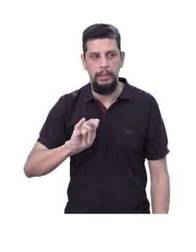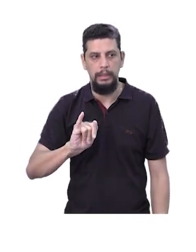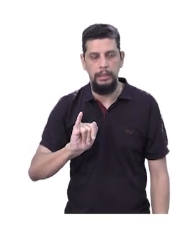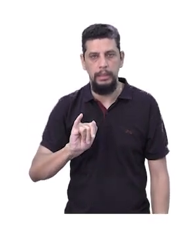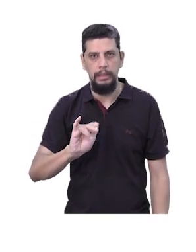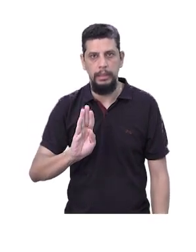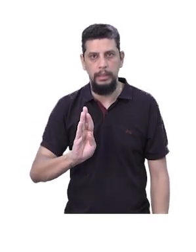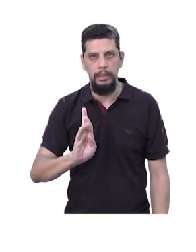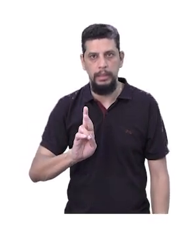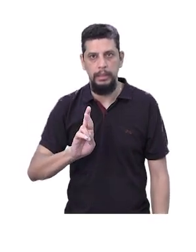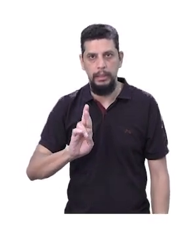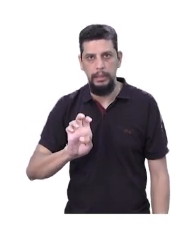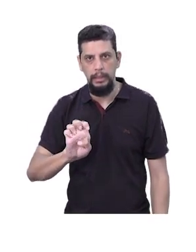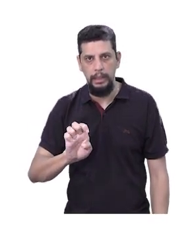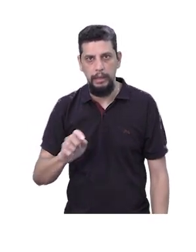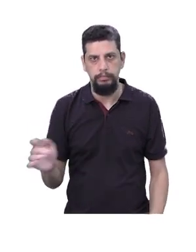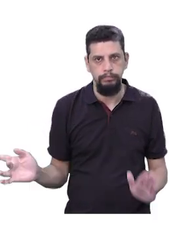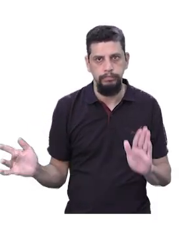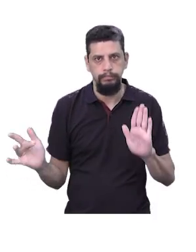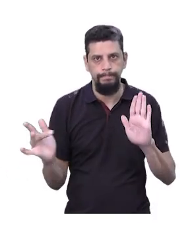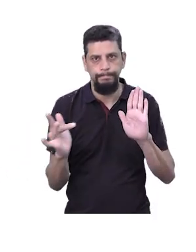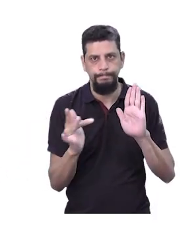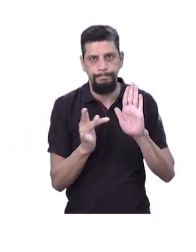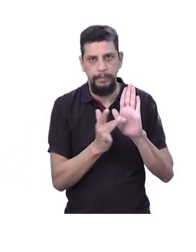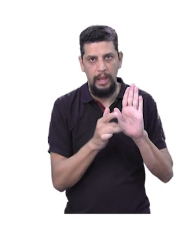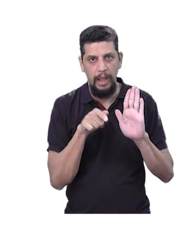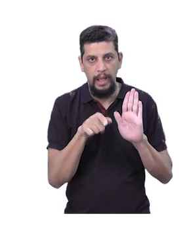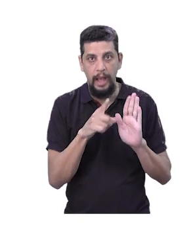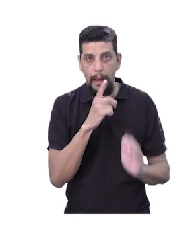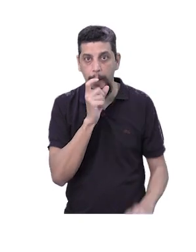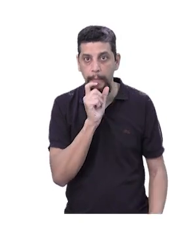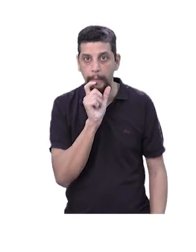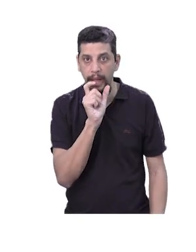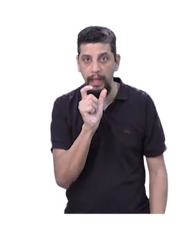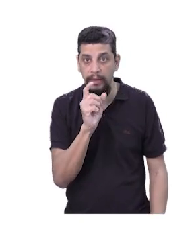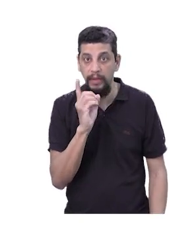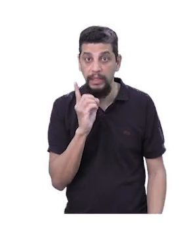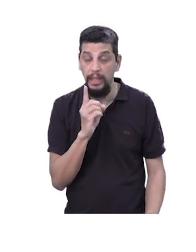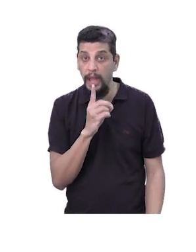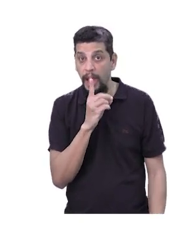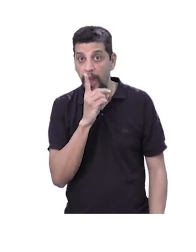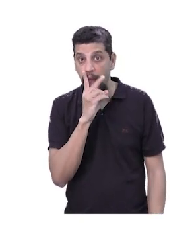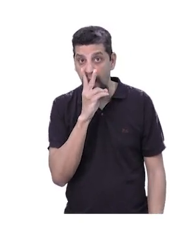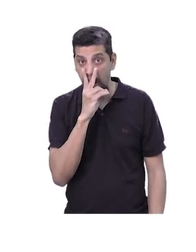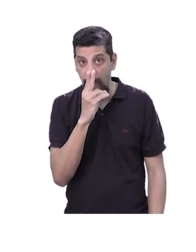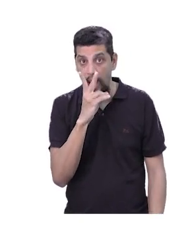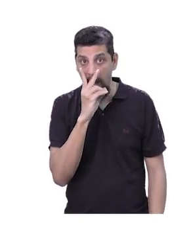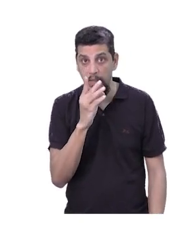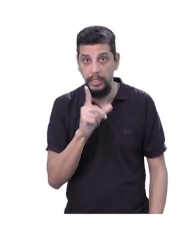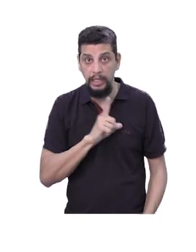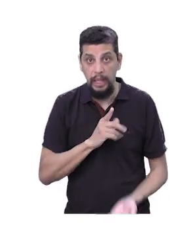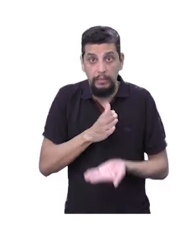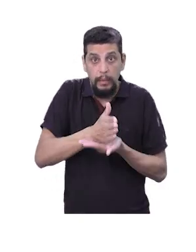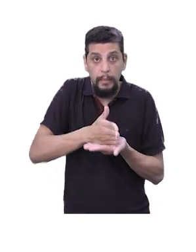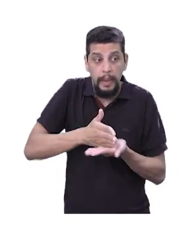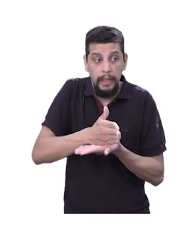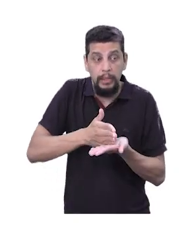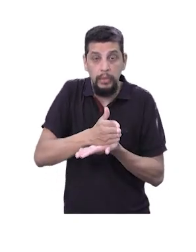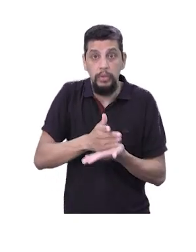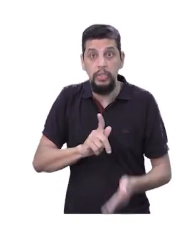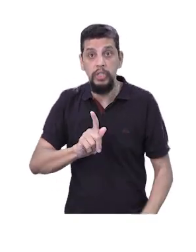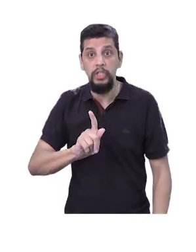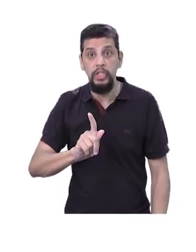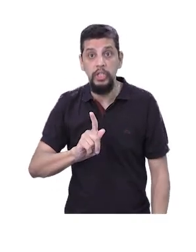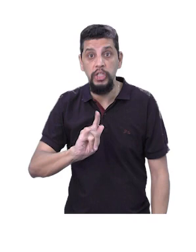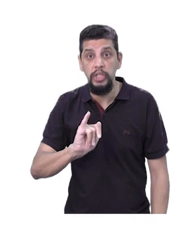gengibre. Vamos lá, coloquem o dedinho na palavra que vocês acham que tem o gi